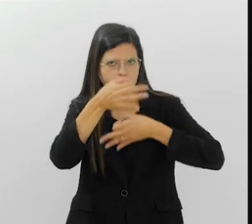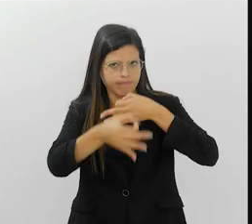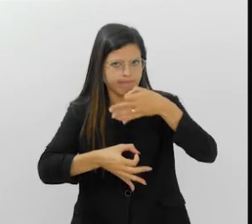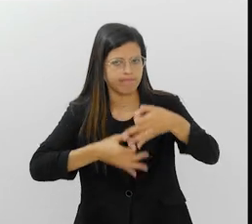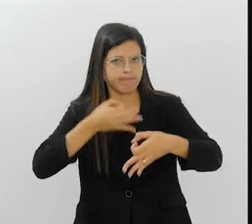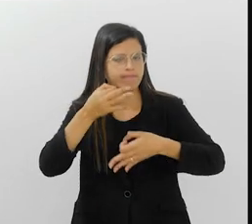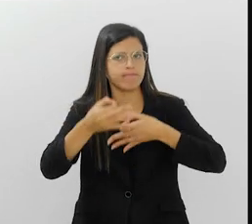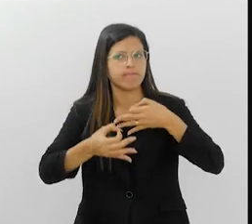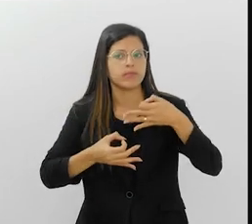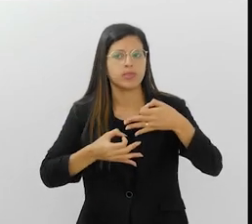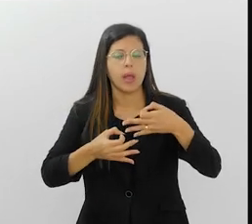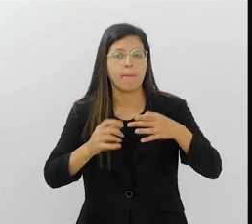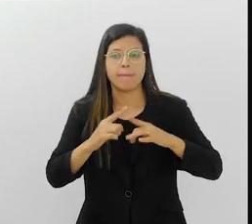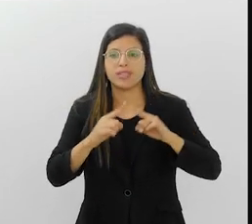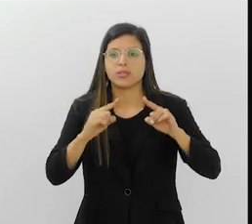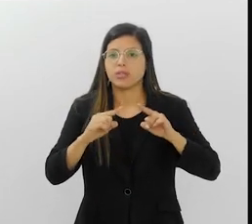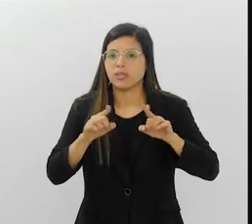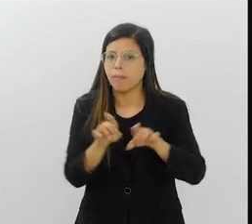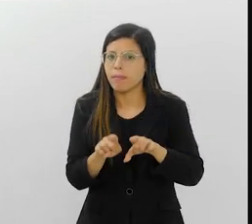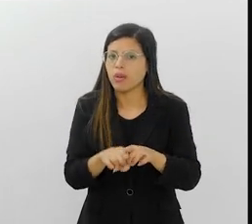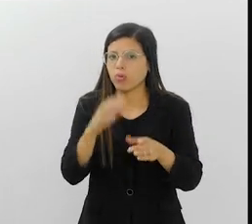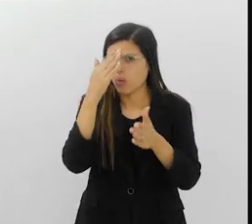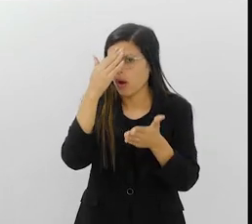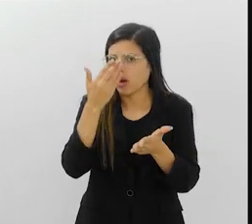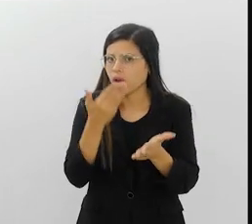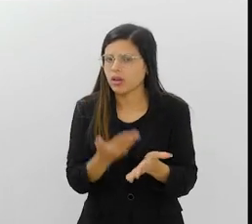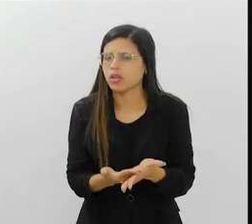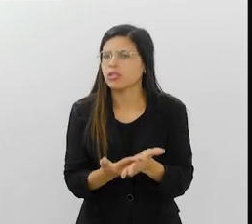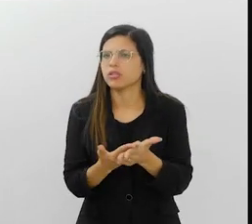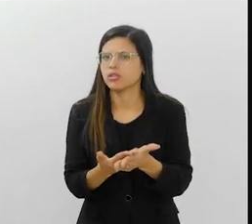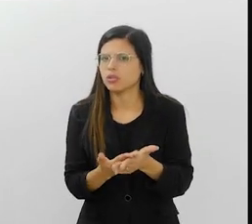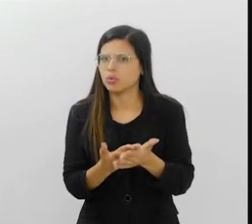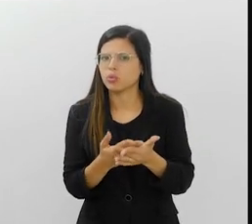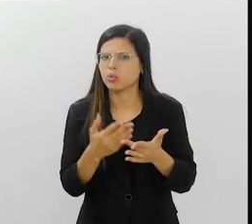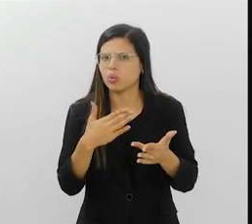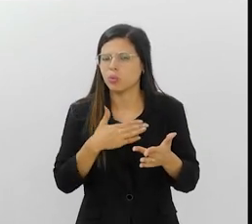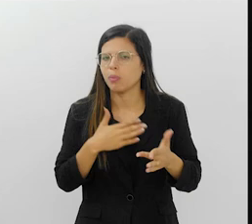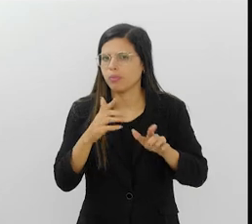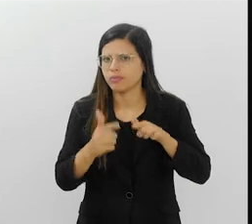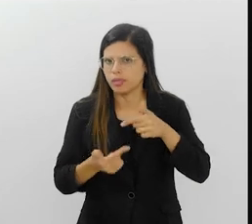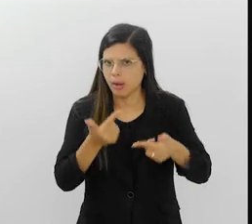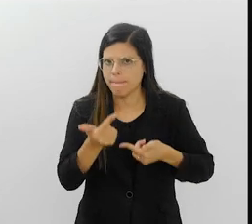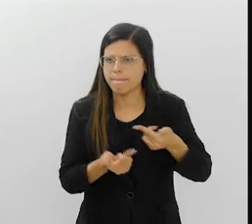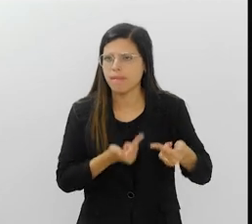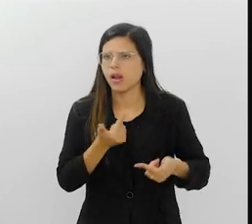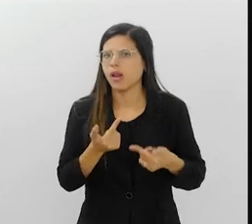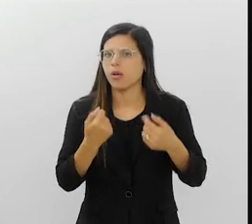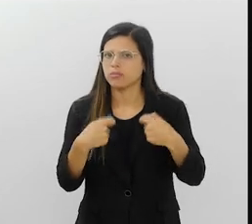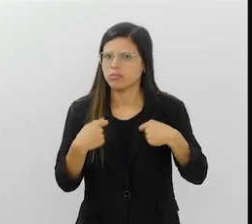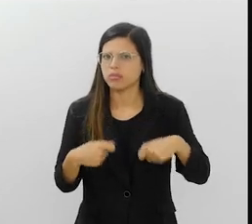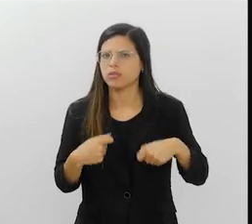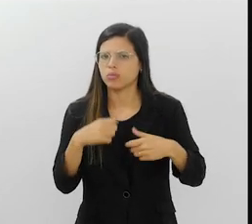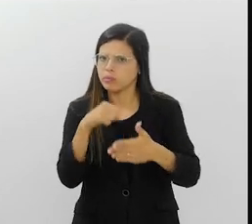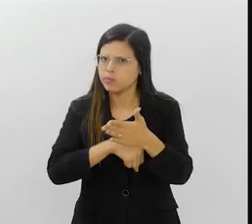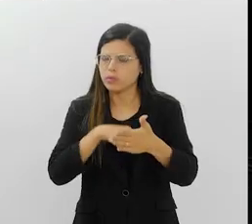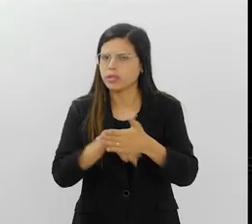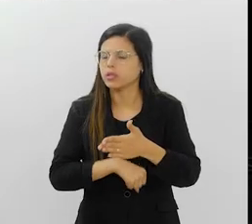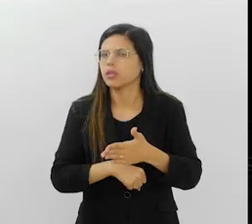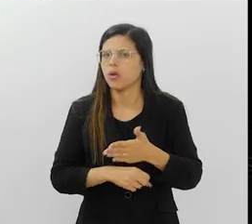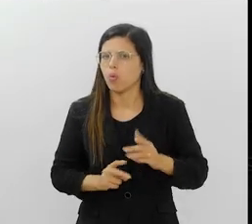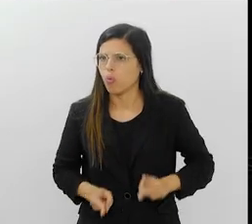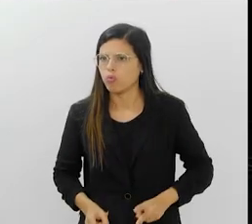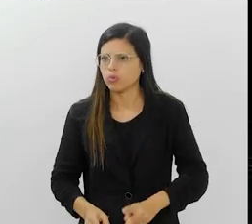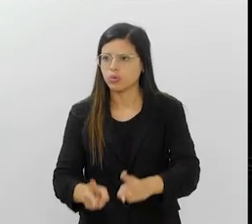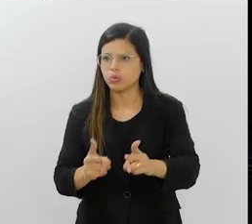senso crítico da coisa. Mas quando eu acredito na minha obra, quando eu falo assim, pô, tem que lutar por ela, eu vou até o